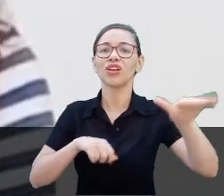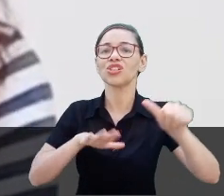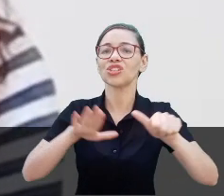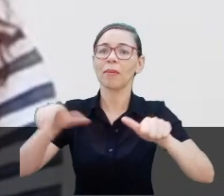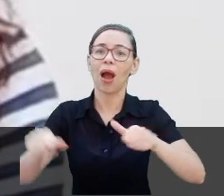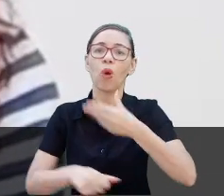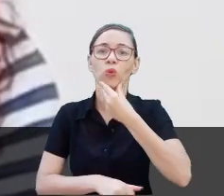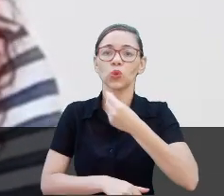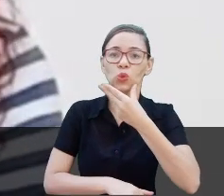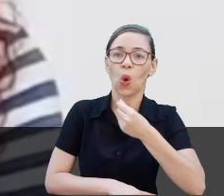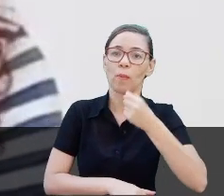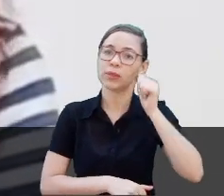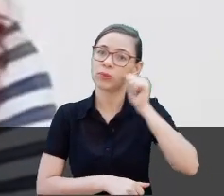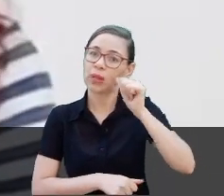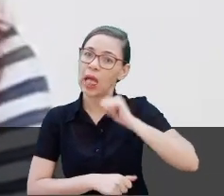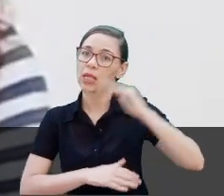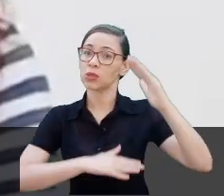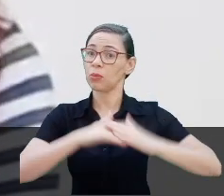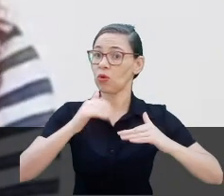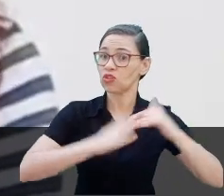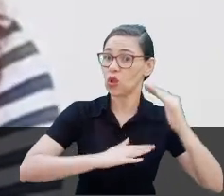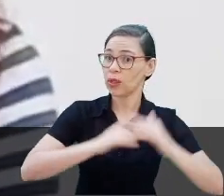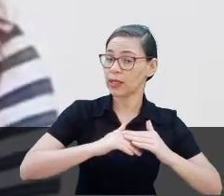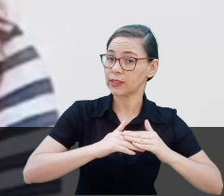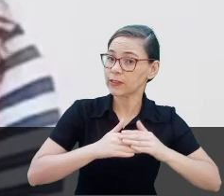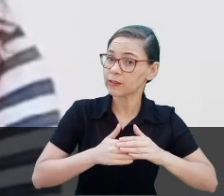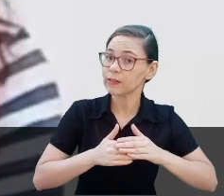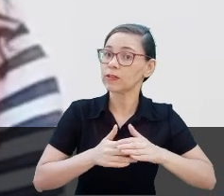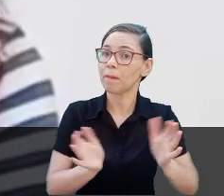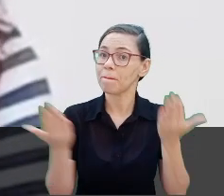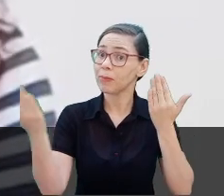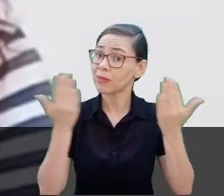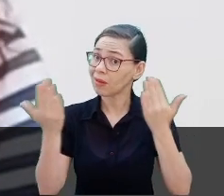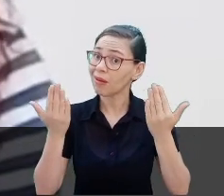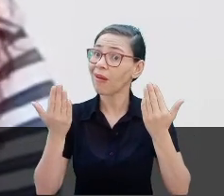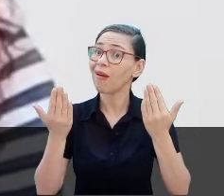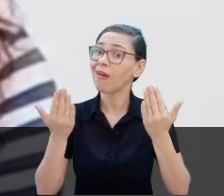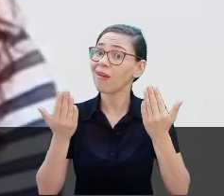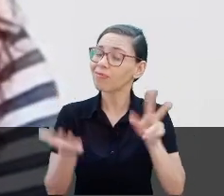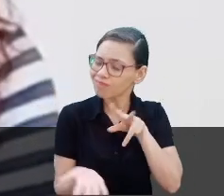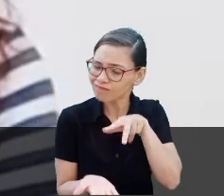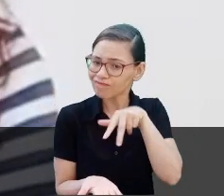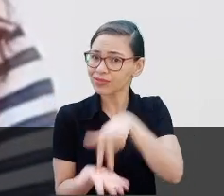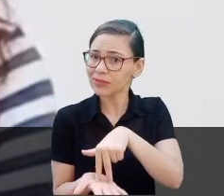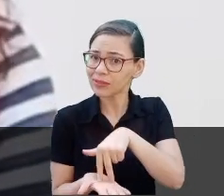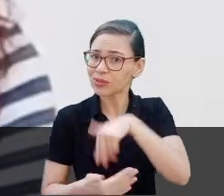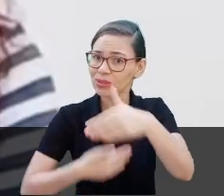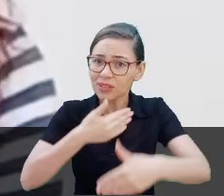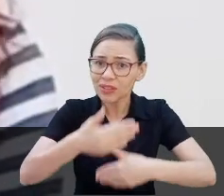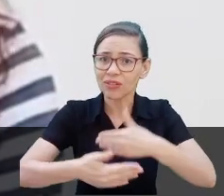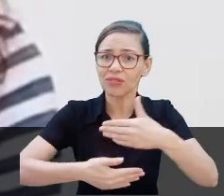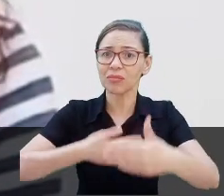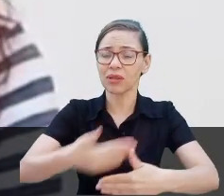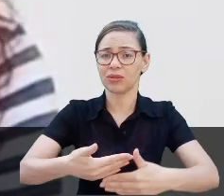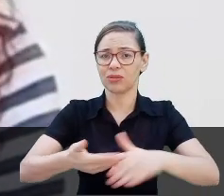psicologia com relação às pessoas trans, a gente convoca a psicóloga, o psicólogo, a pessoa psicóloga a entender que a pessoa trans é um